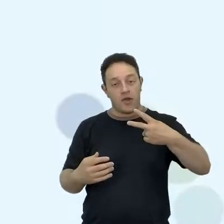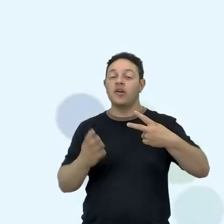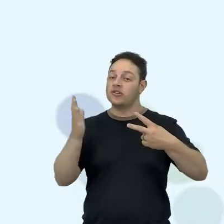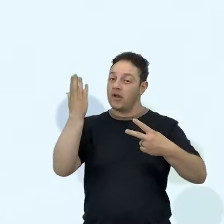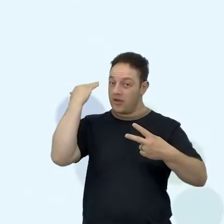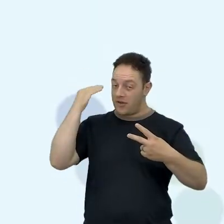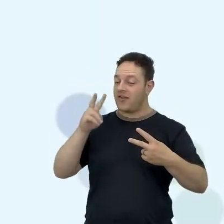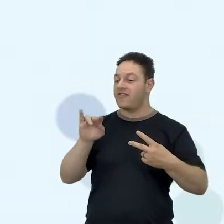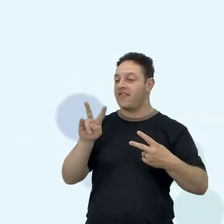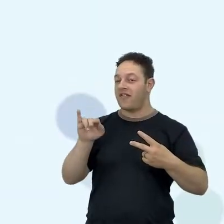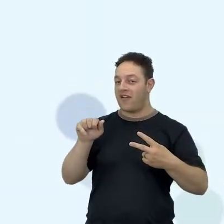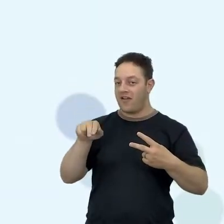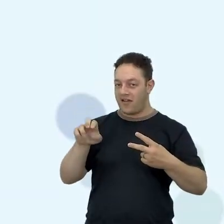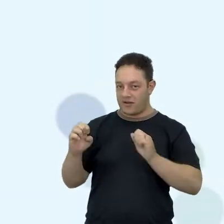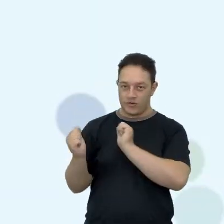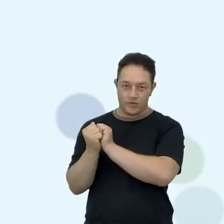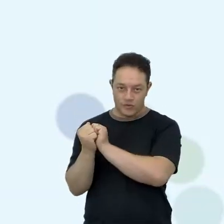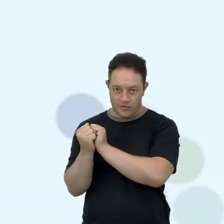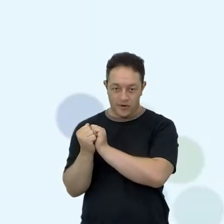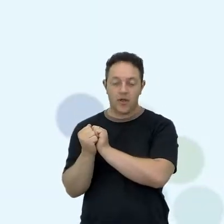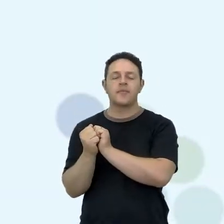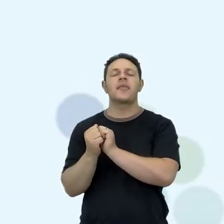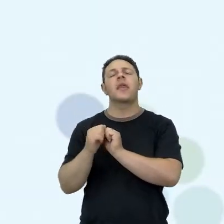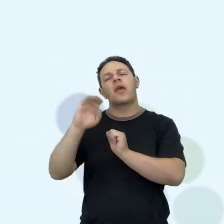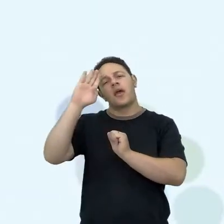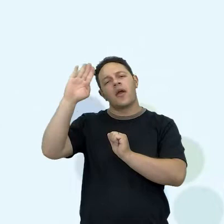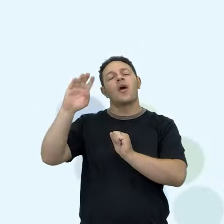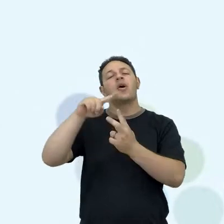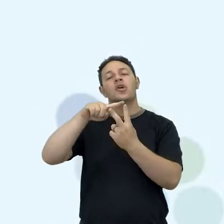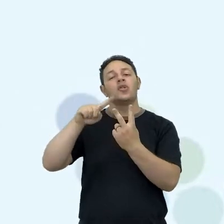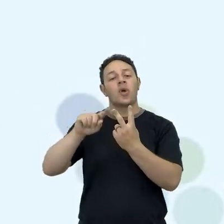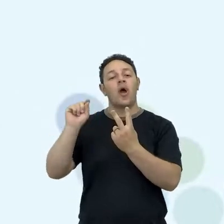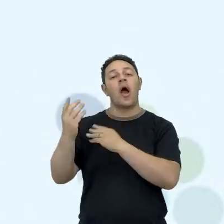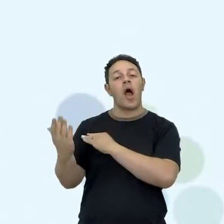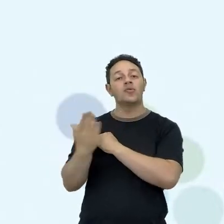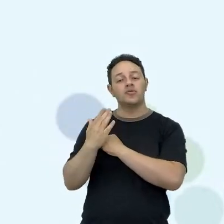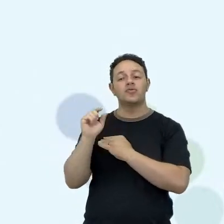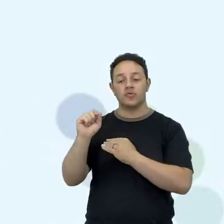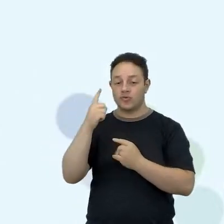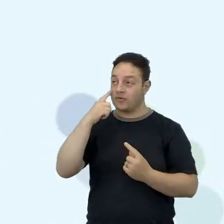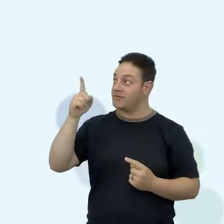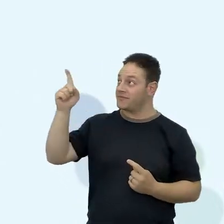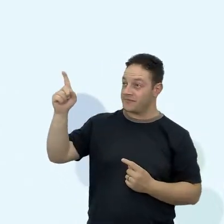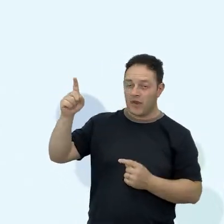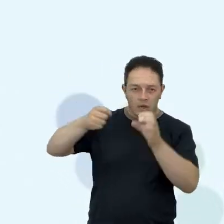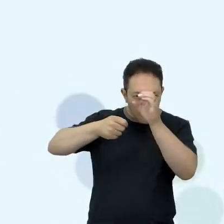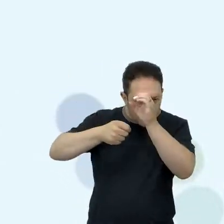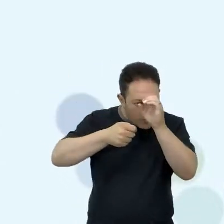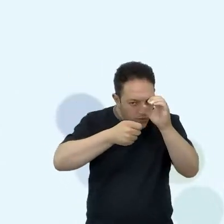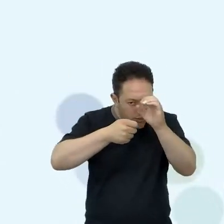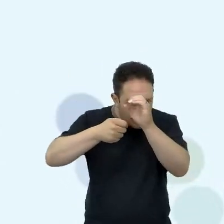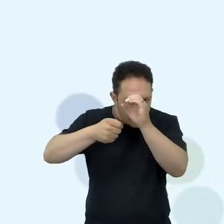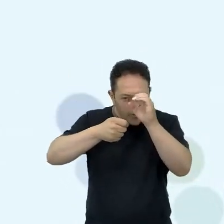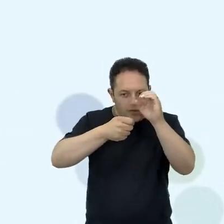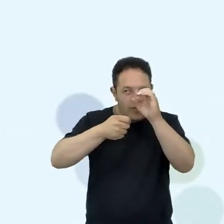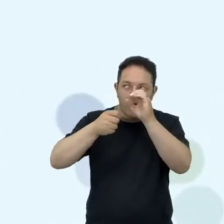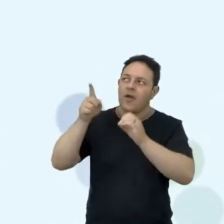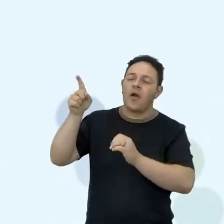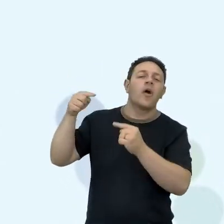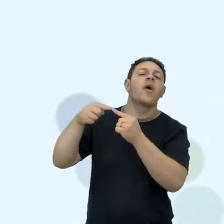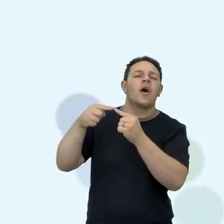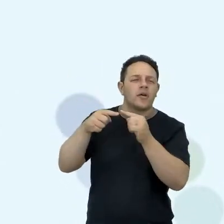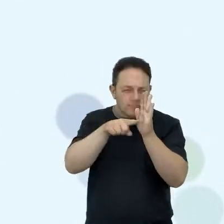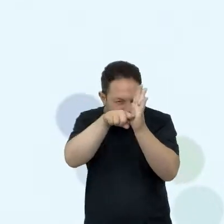Leal. Bom, os eixos estruturantes são 2. Nós temos aí na tela aparecendo uma lupa vermelha, que